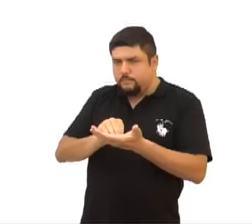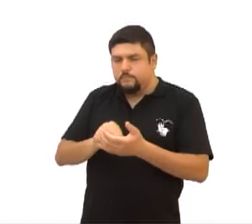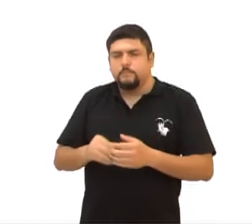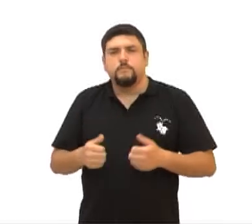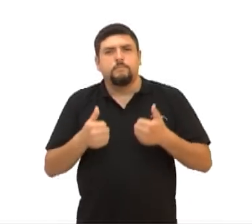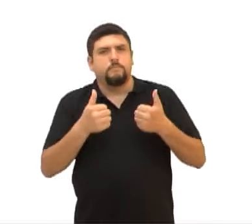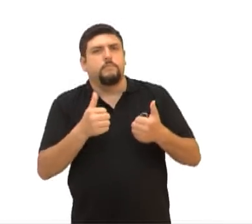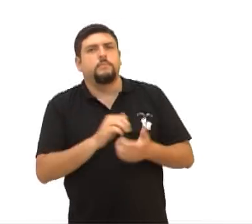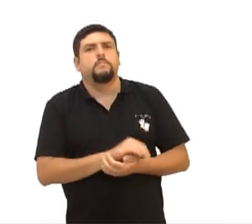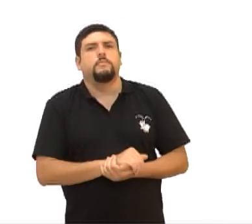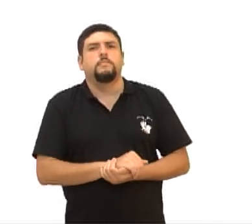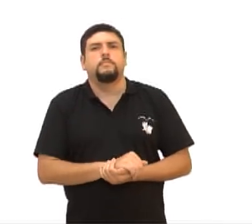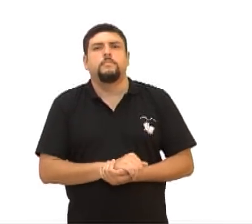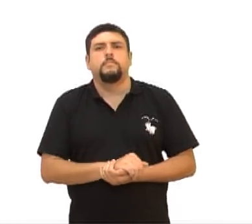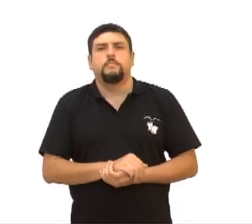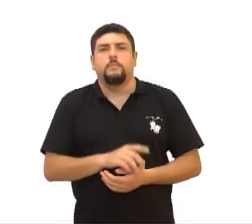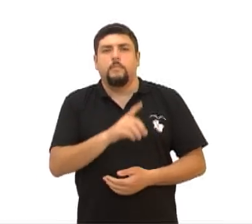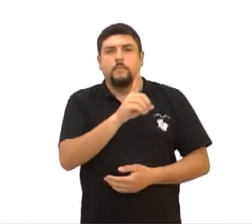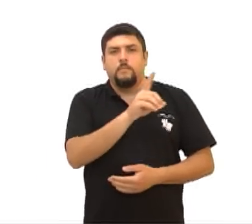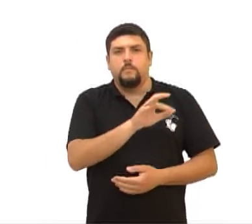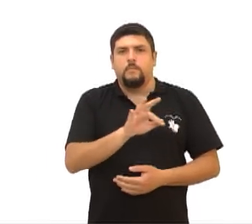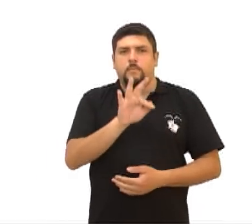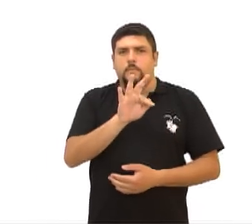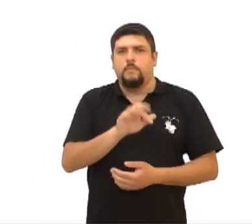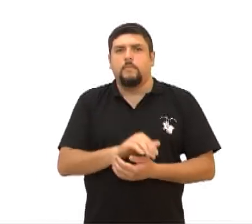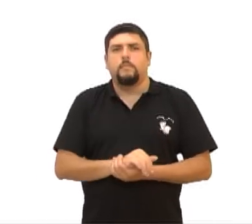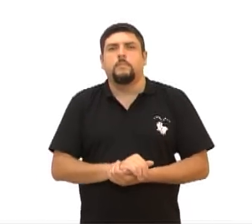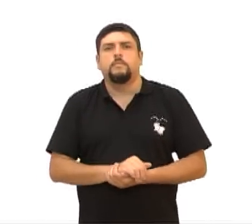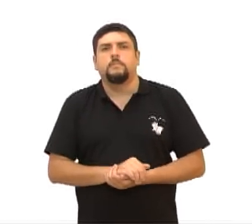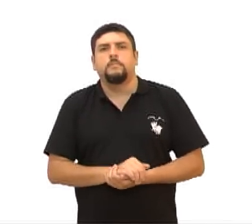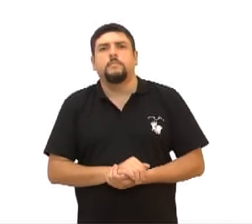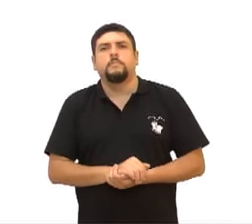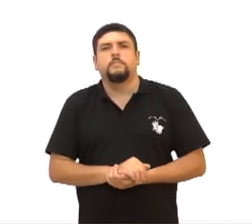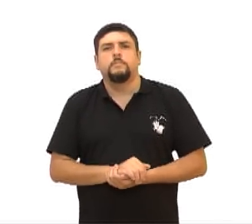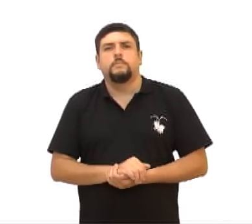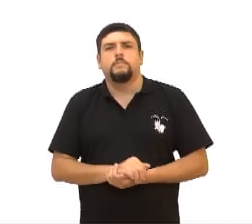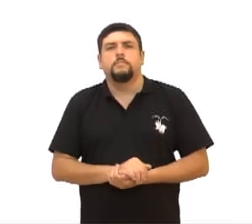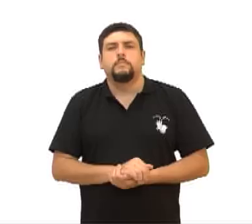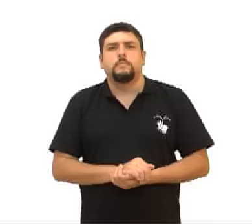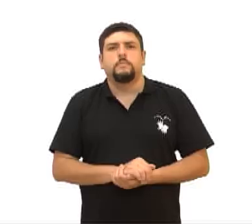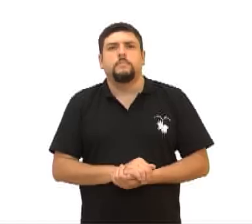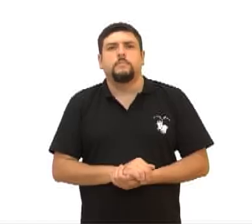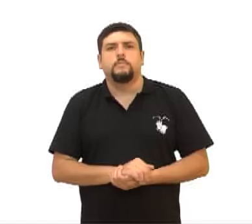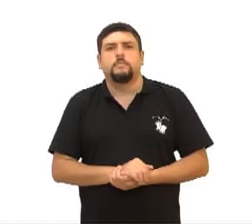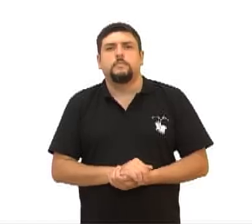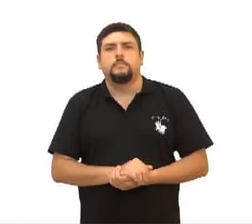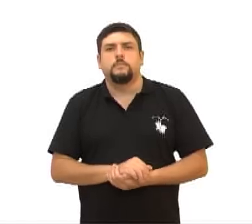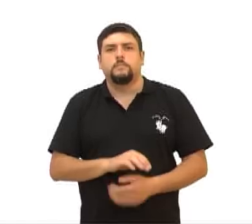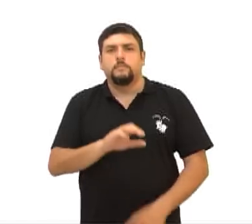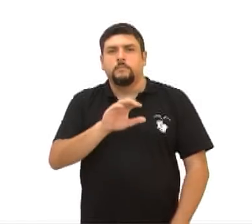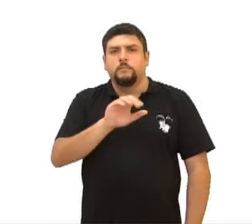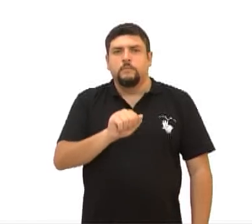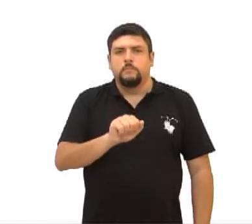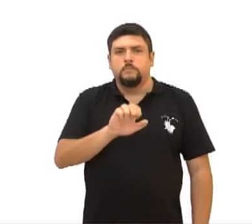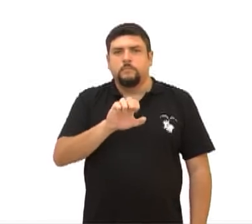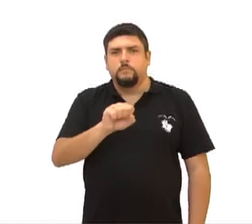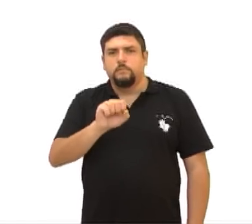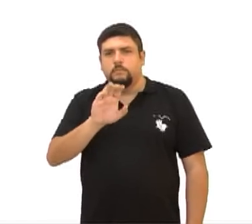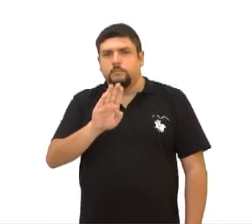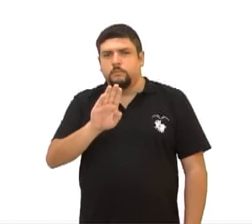veja lá. DF, muito bem, Distrito Federal, certo? E